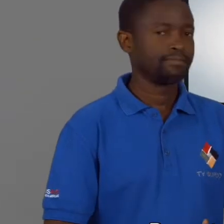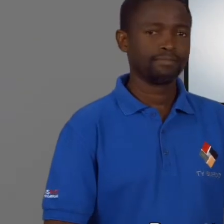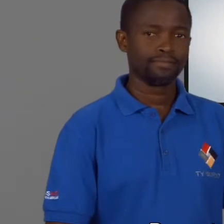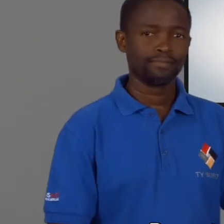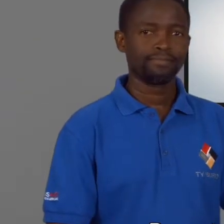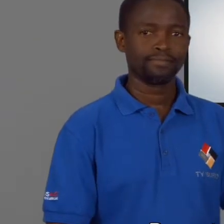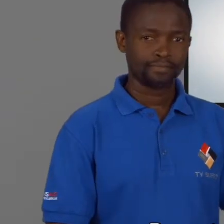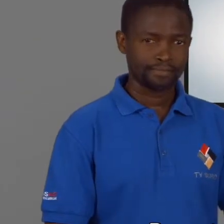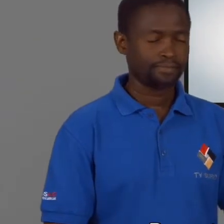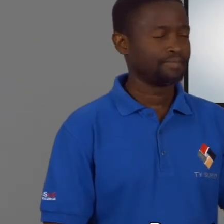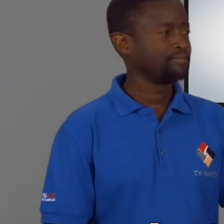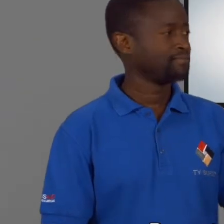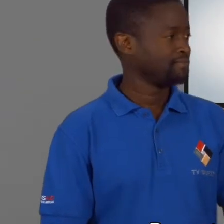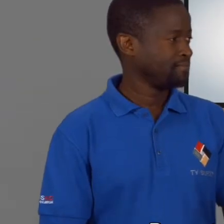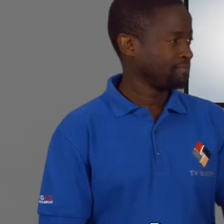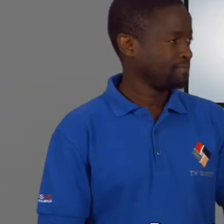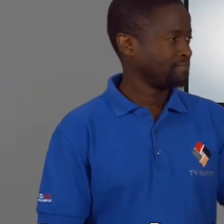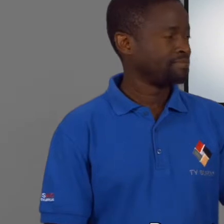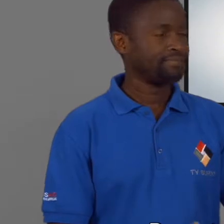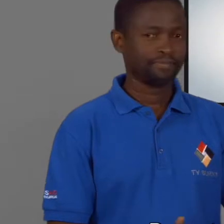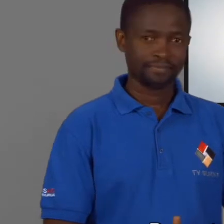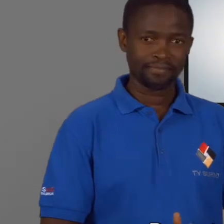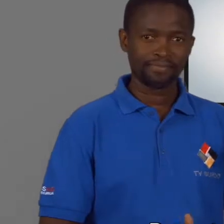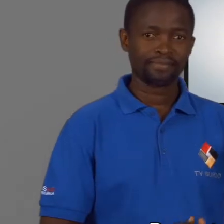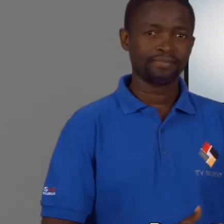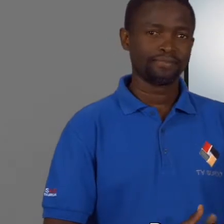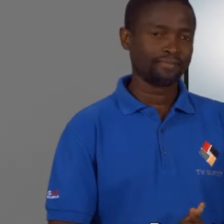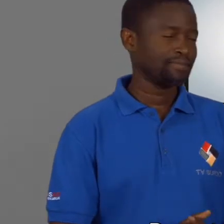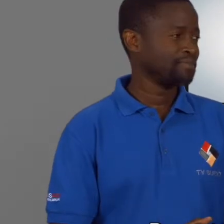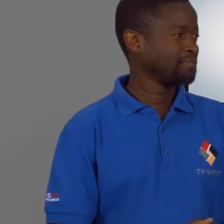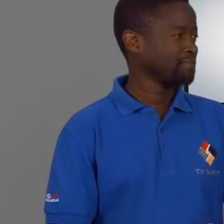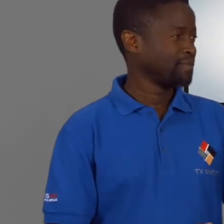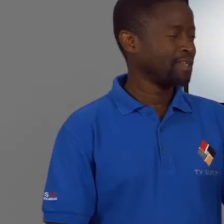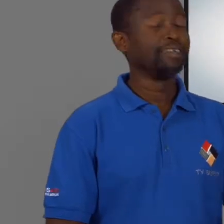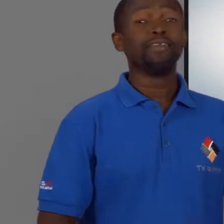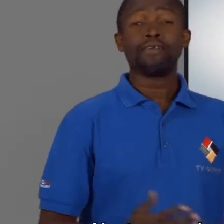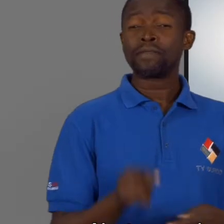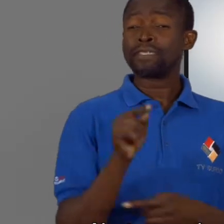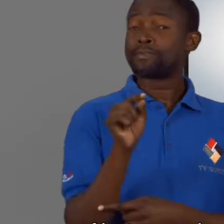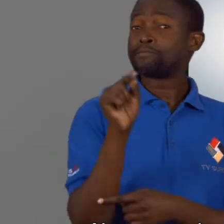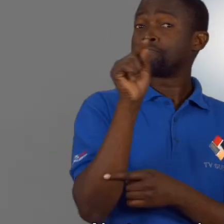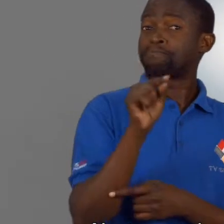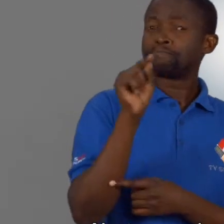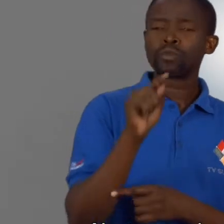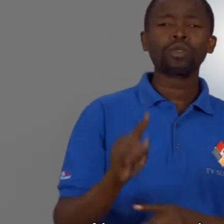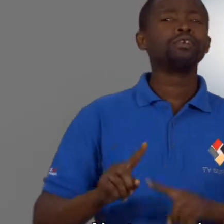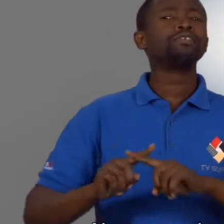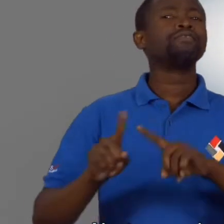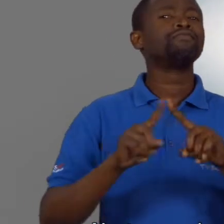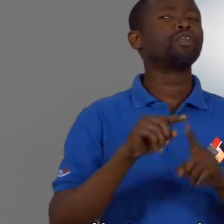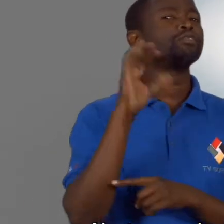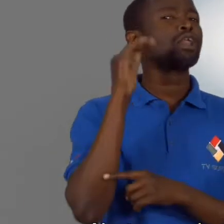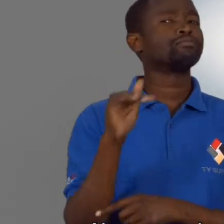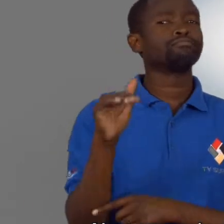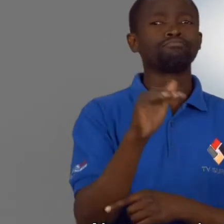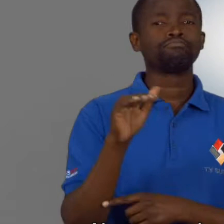rumamos ao norte. Mais concretamente, a cidade de Nampula. Nesta parcela do país,